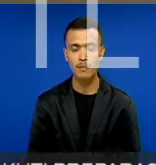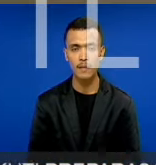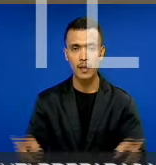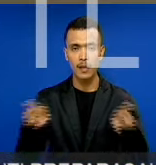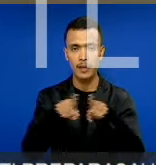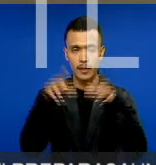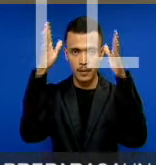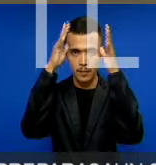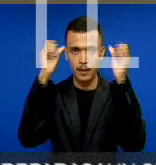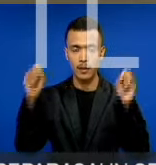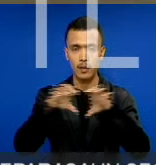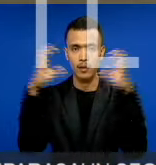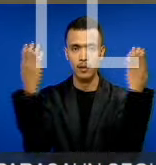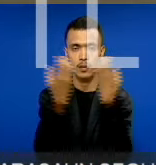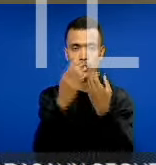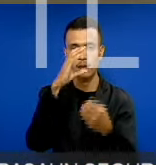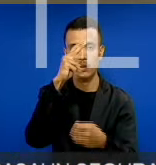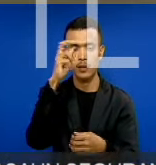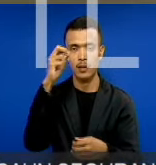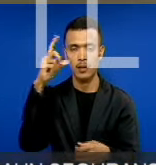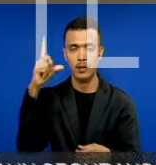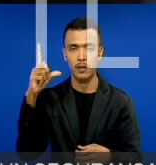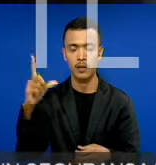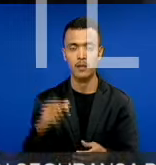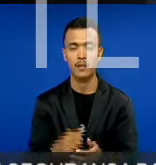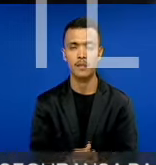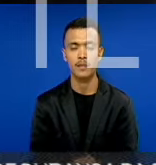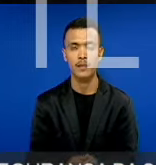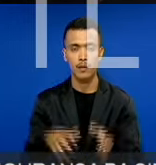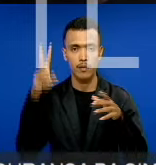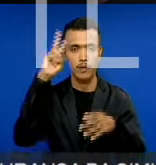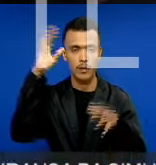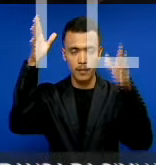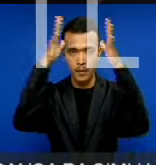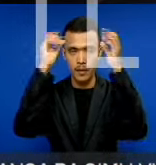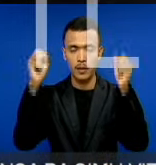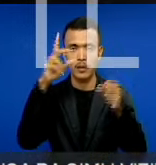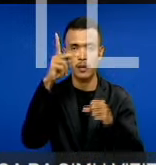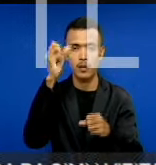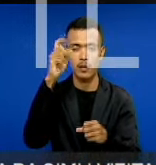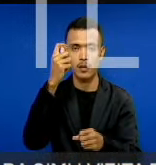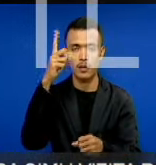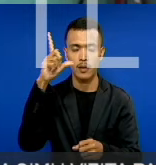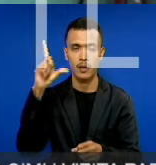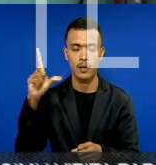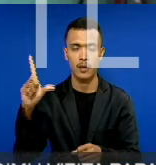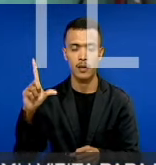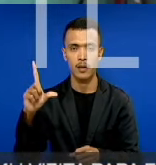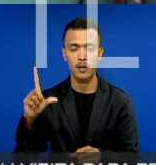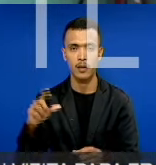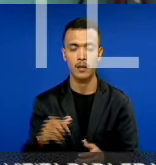nuder presidente do Conselho Nacional do Trabalho. Vice-presidente da Confederação Sindicato Timor-Leste,